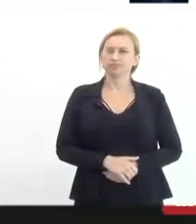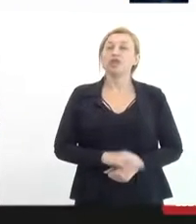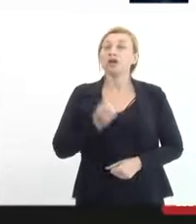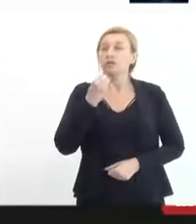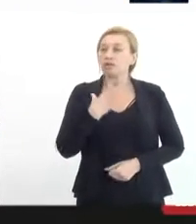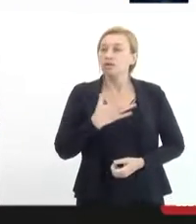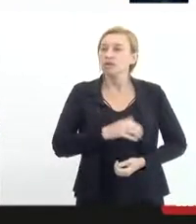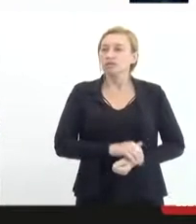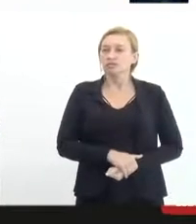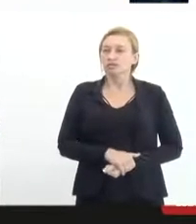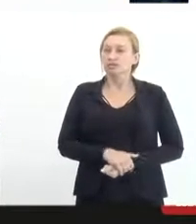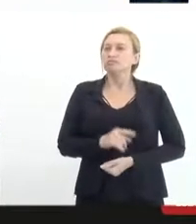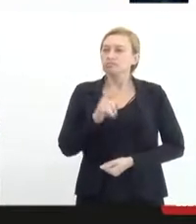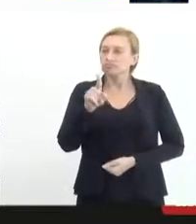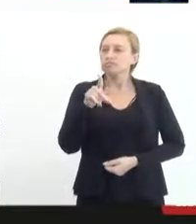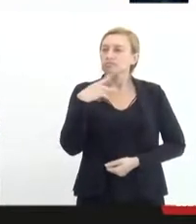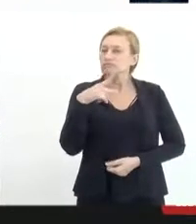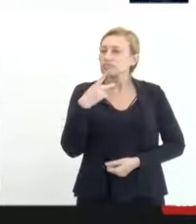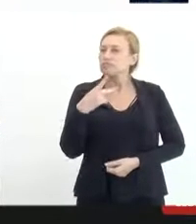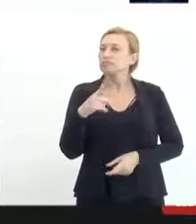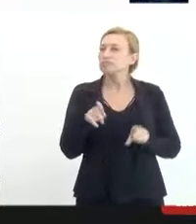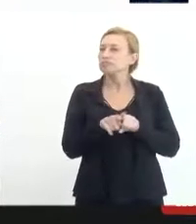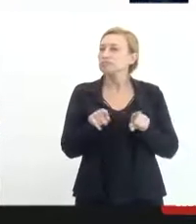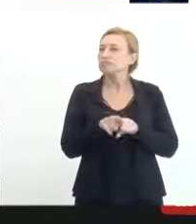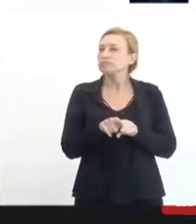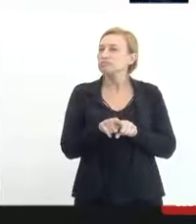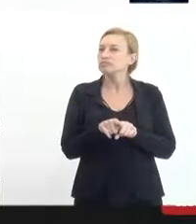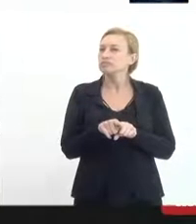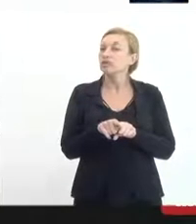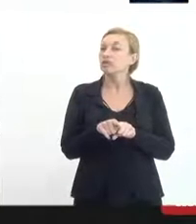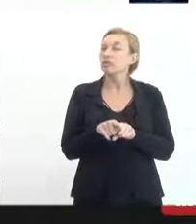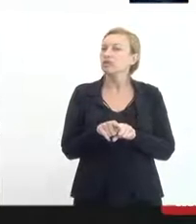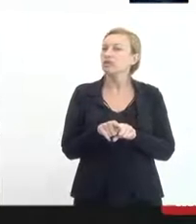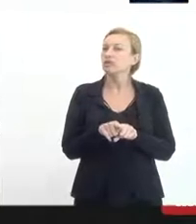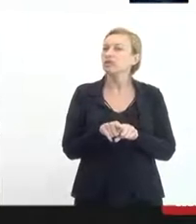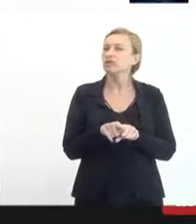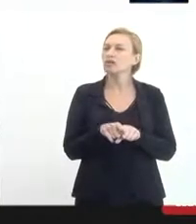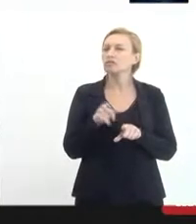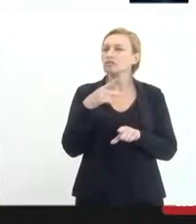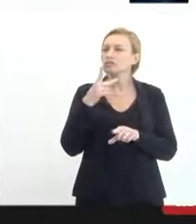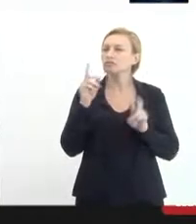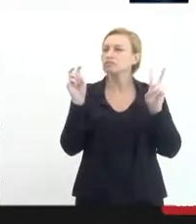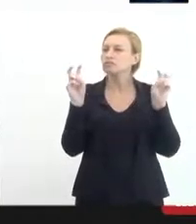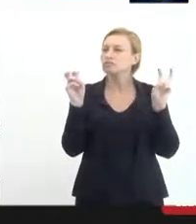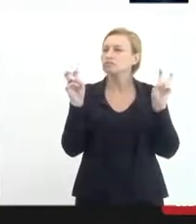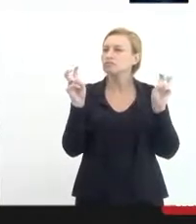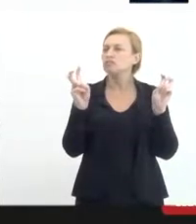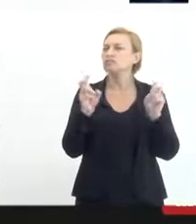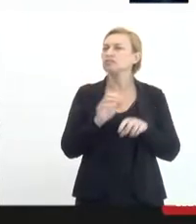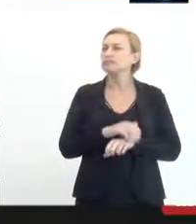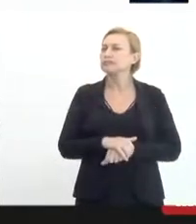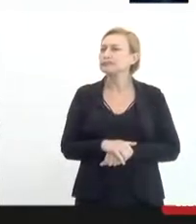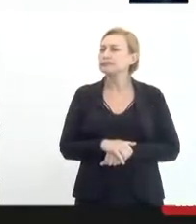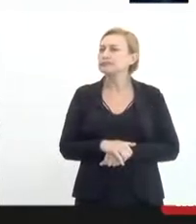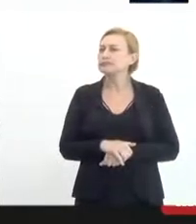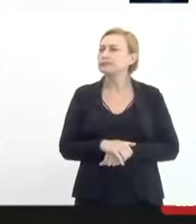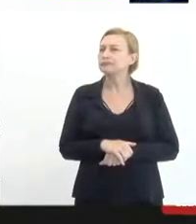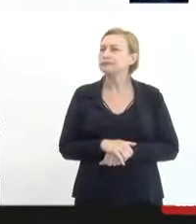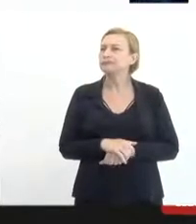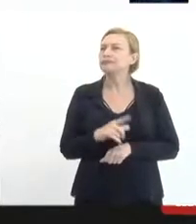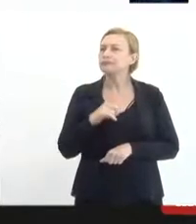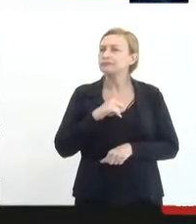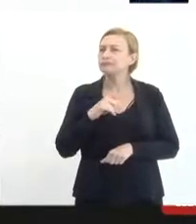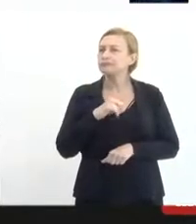Bom, aqui também foi falado, e aí eu destaco uma situação que foi mencionada em que havia um auto